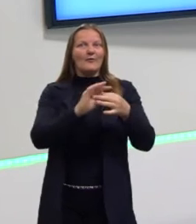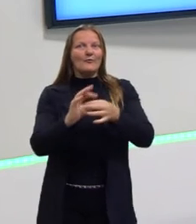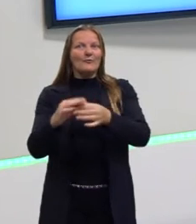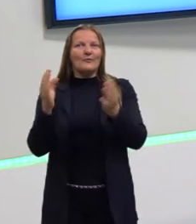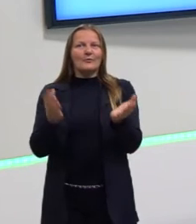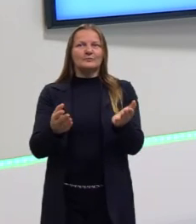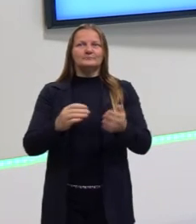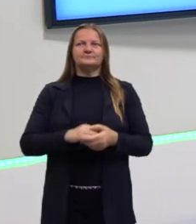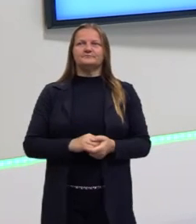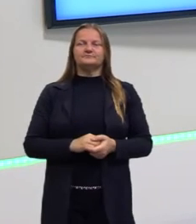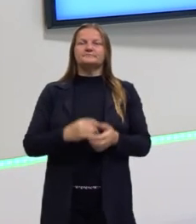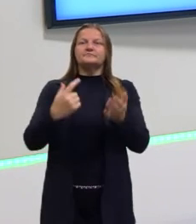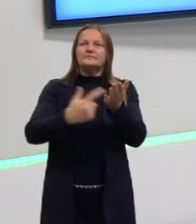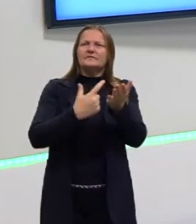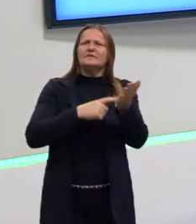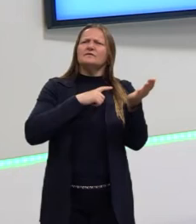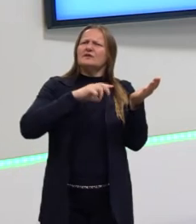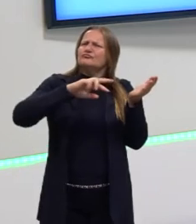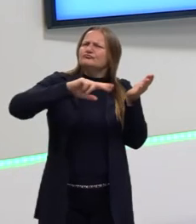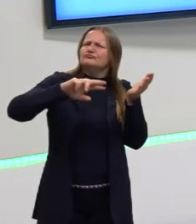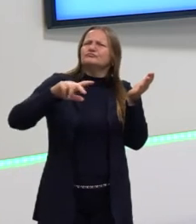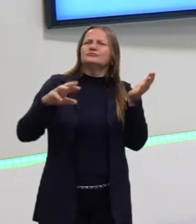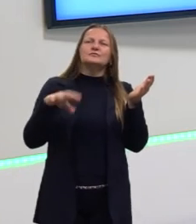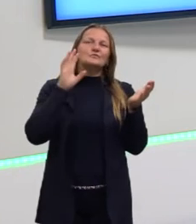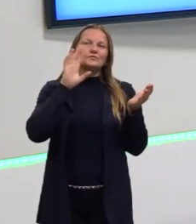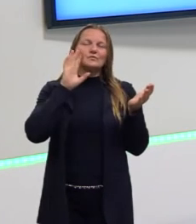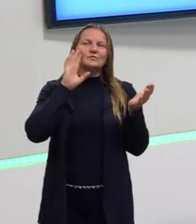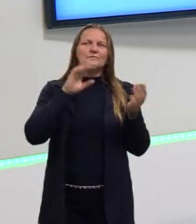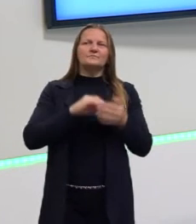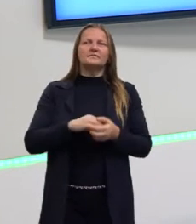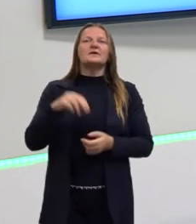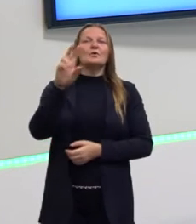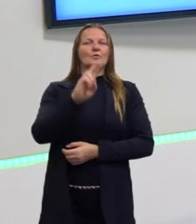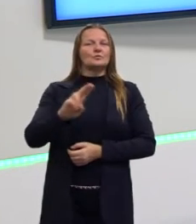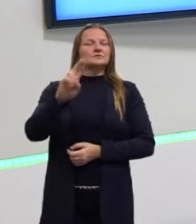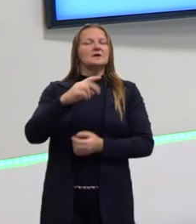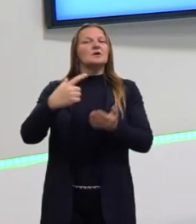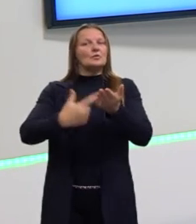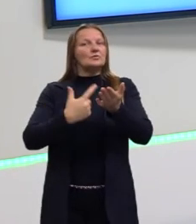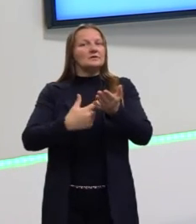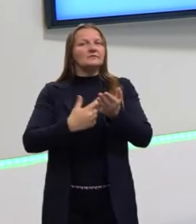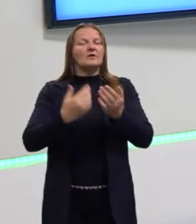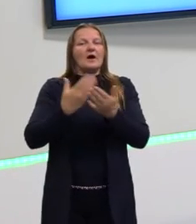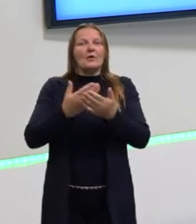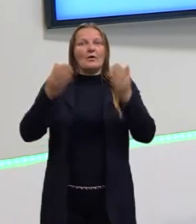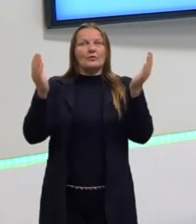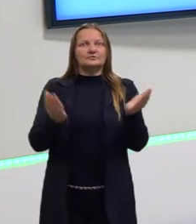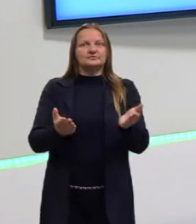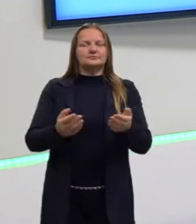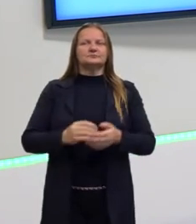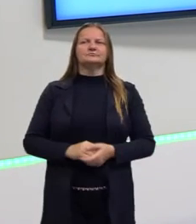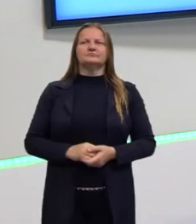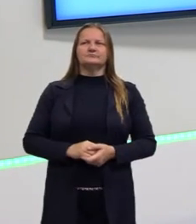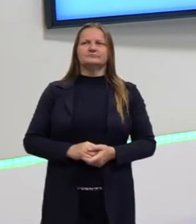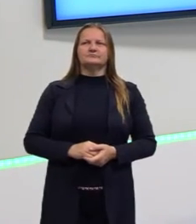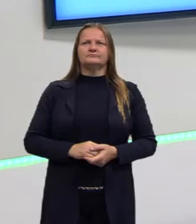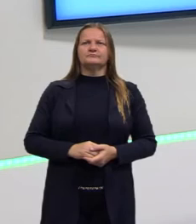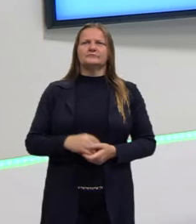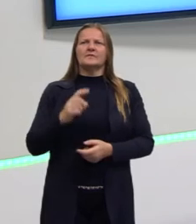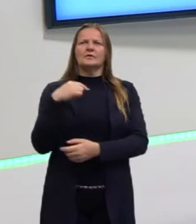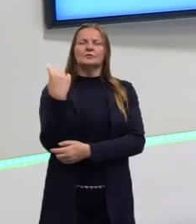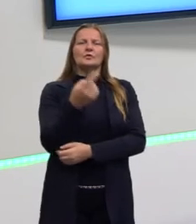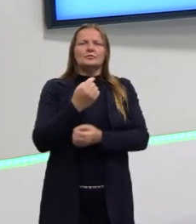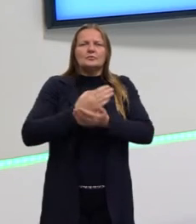aí no livro tem bastante coisa bacana E eu utilizei então esse livro né na nossa aula de hoje então nós vamos